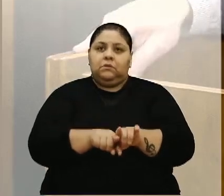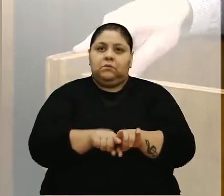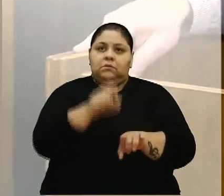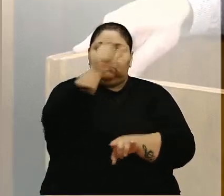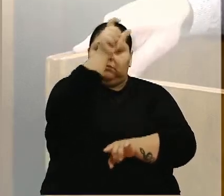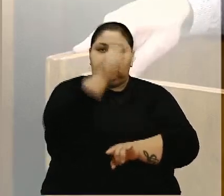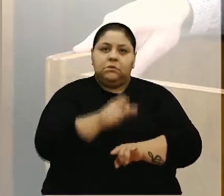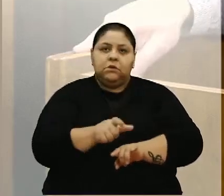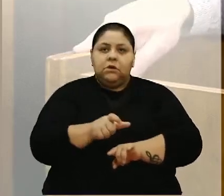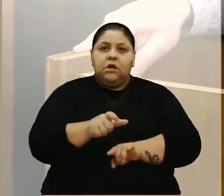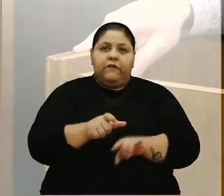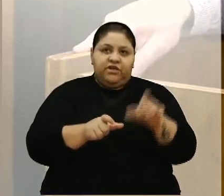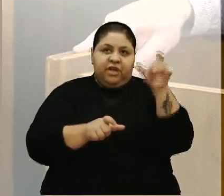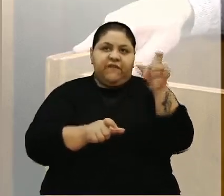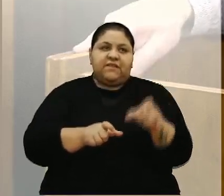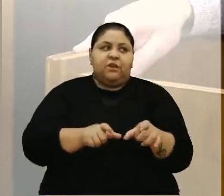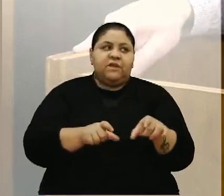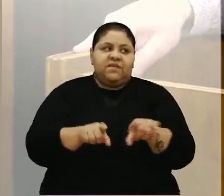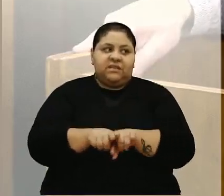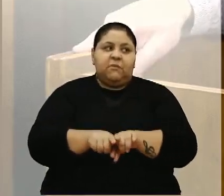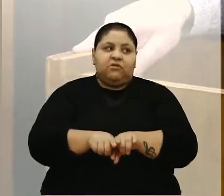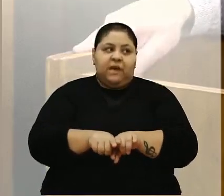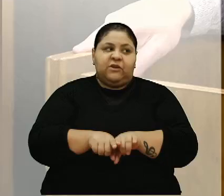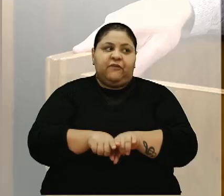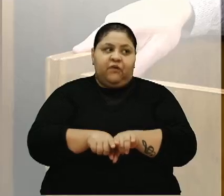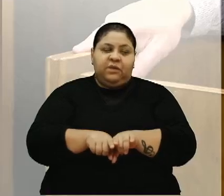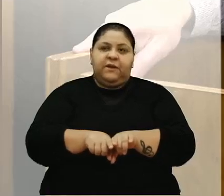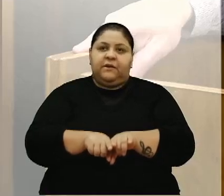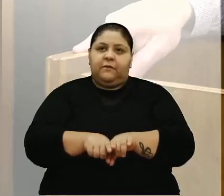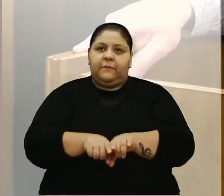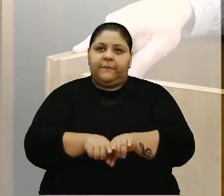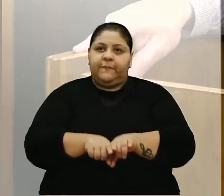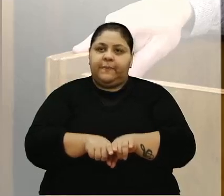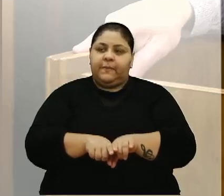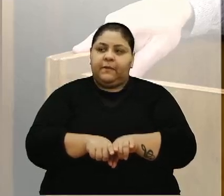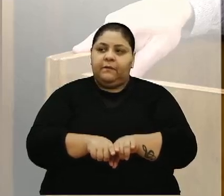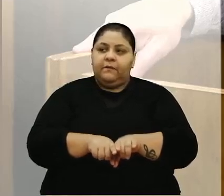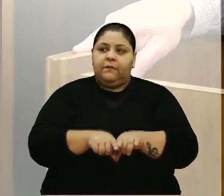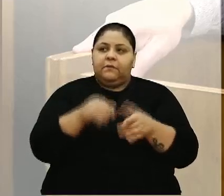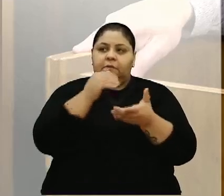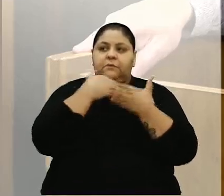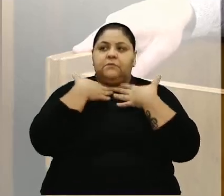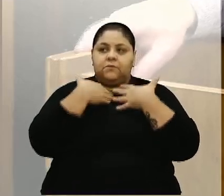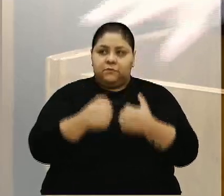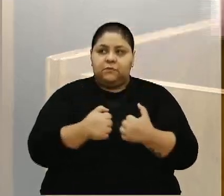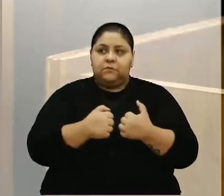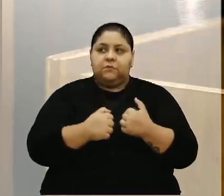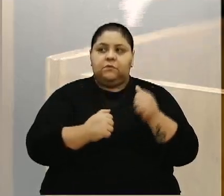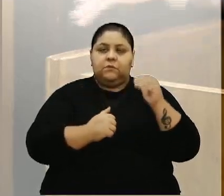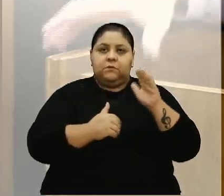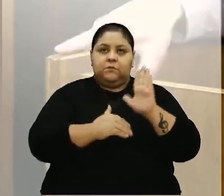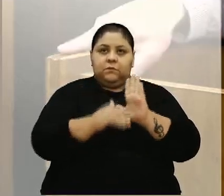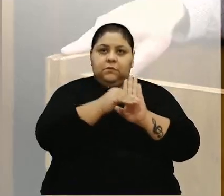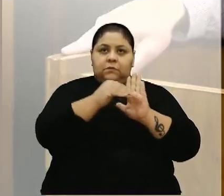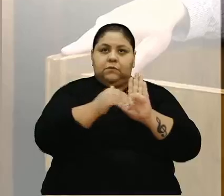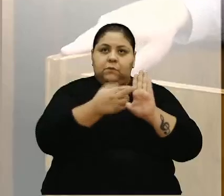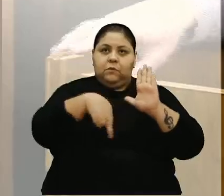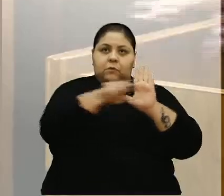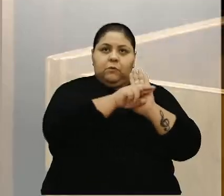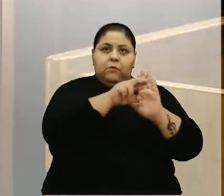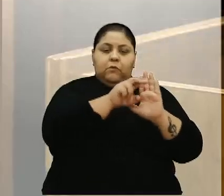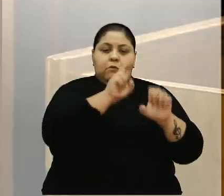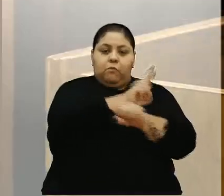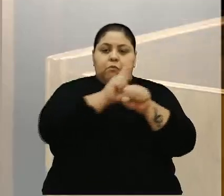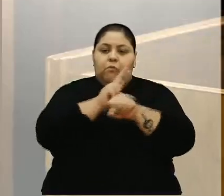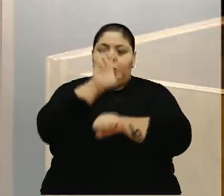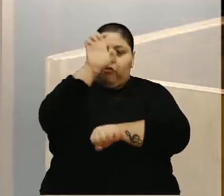para cuidar aqui do nosso estado, o governador criou uma secretaria de reconstrução para cuidar o estado todo também,